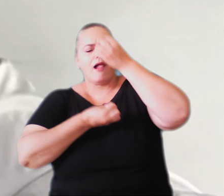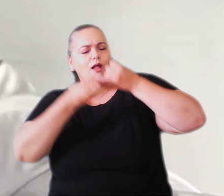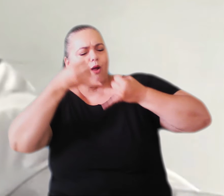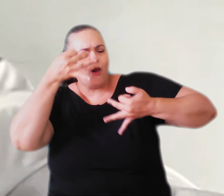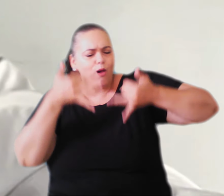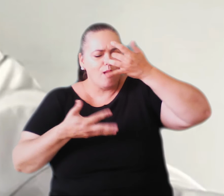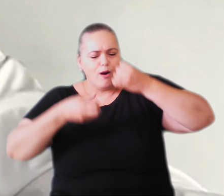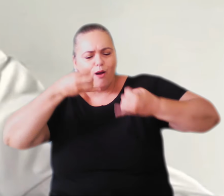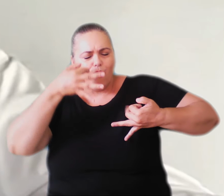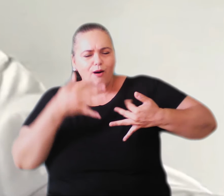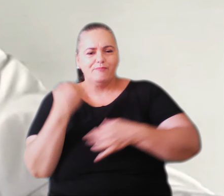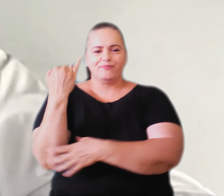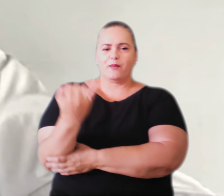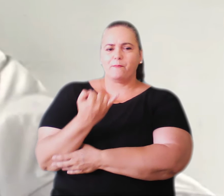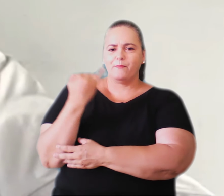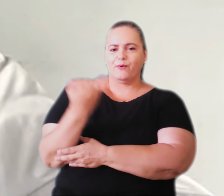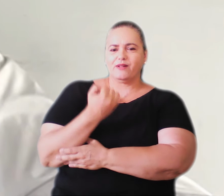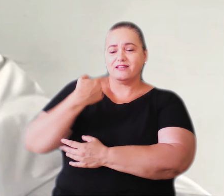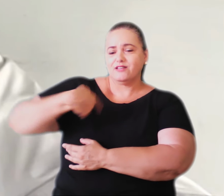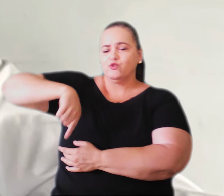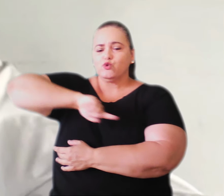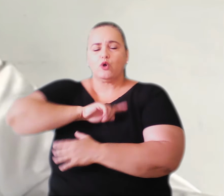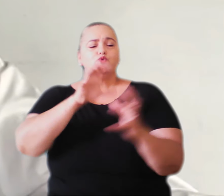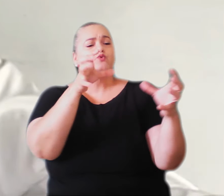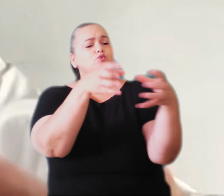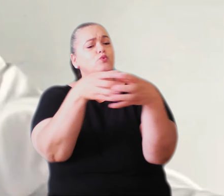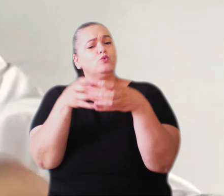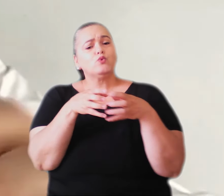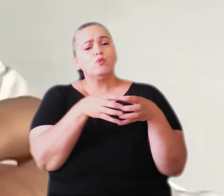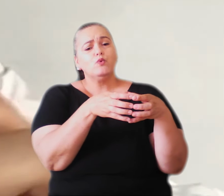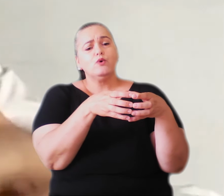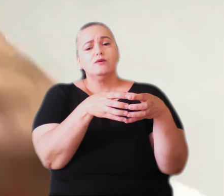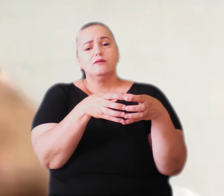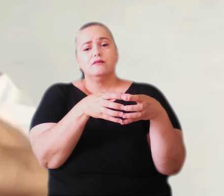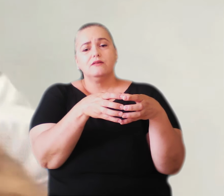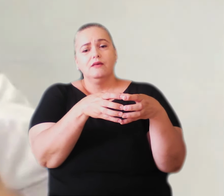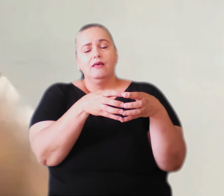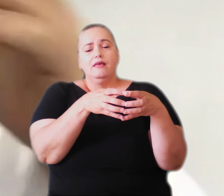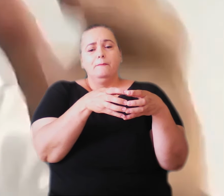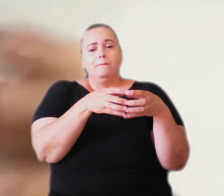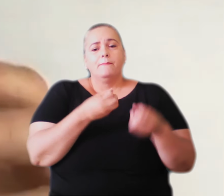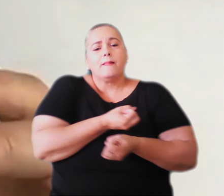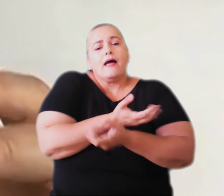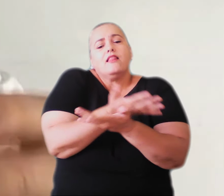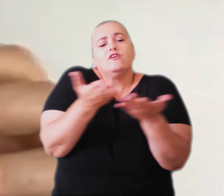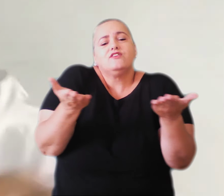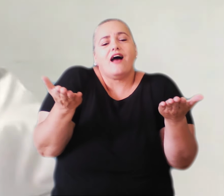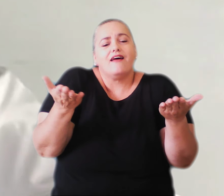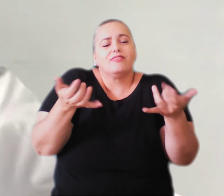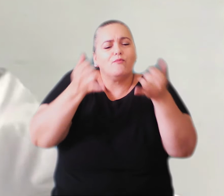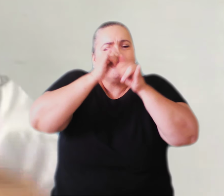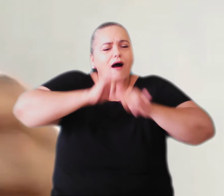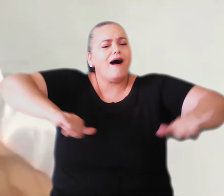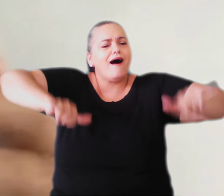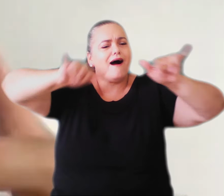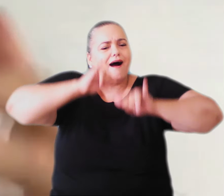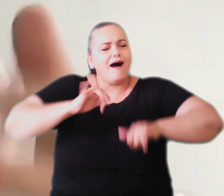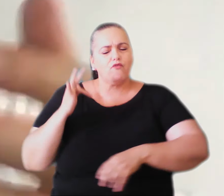questão da importância dos nossos grupos para deixar esse manancial que as futuras